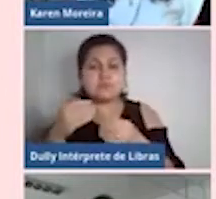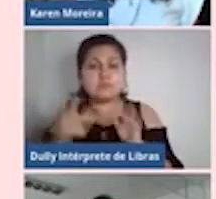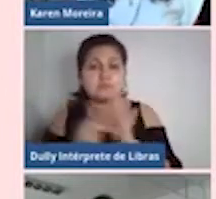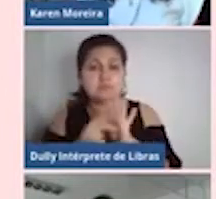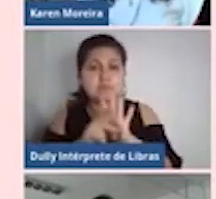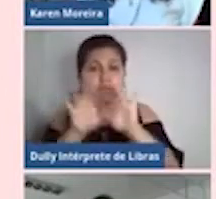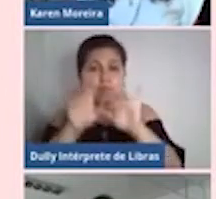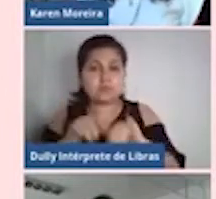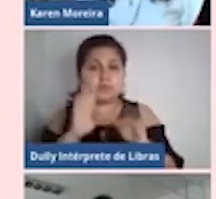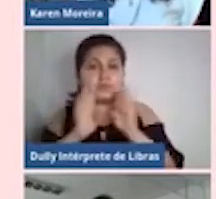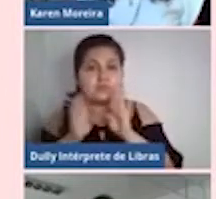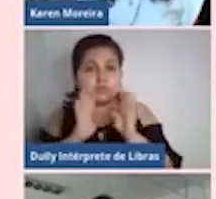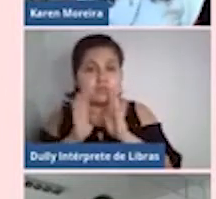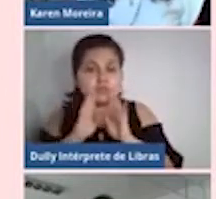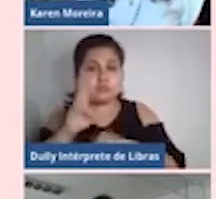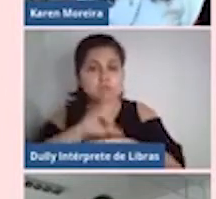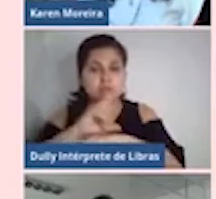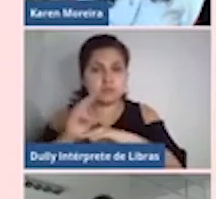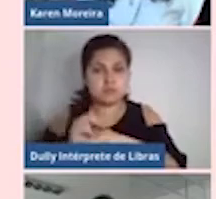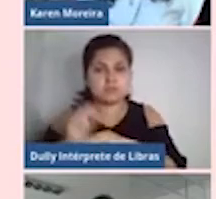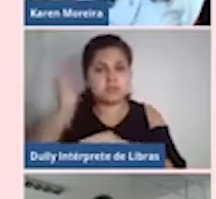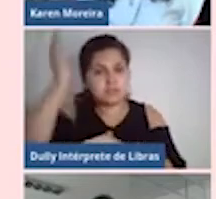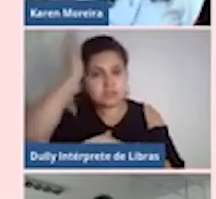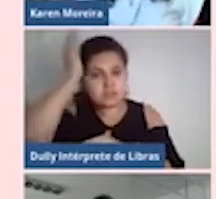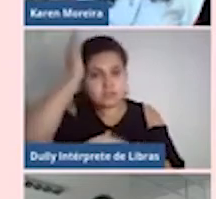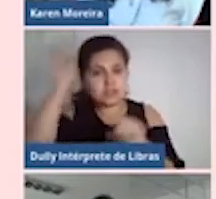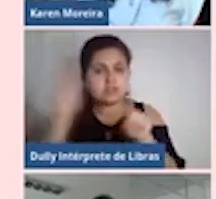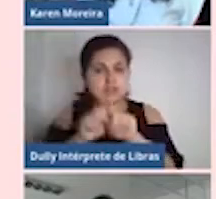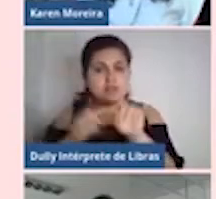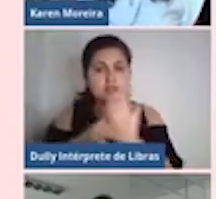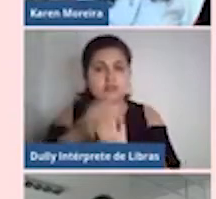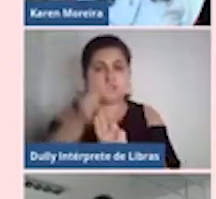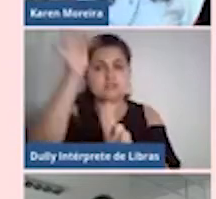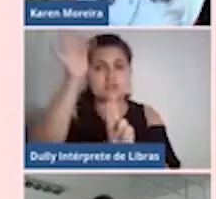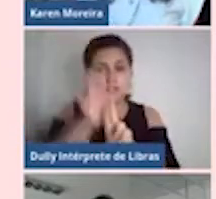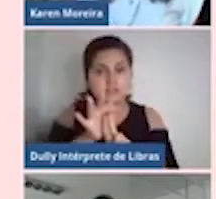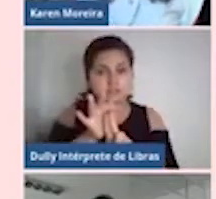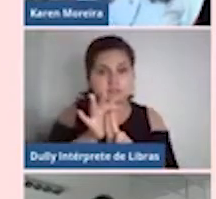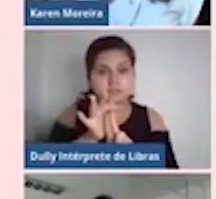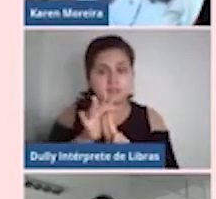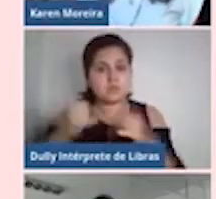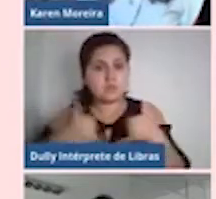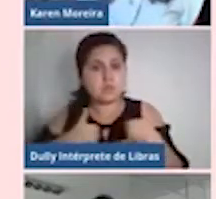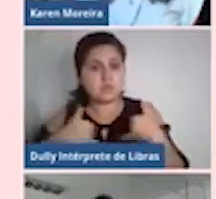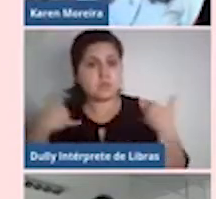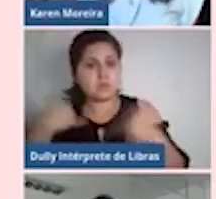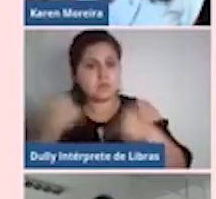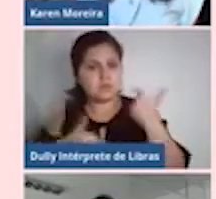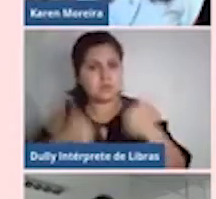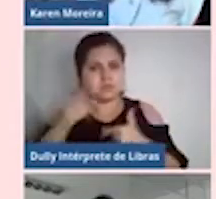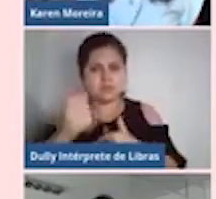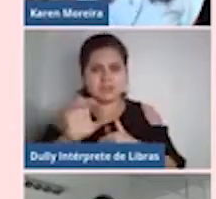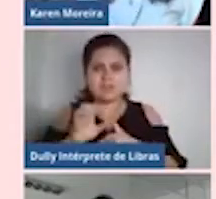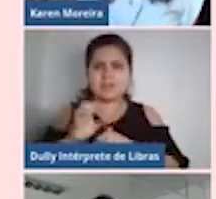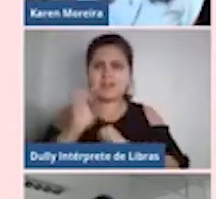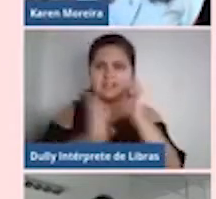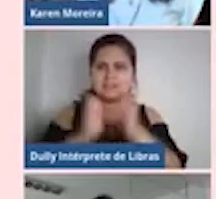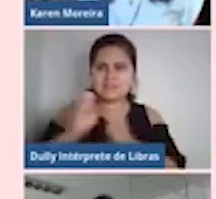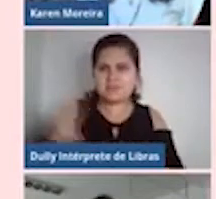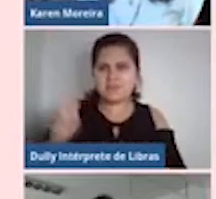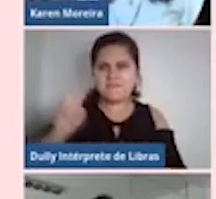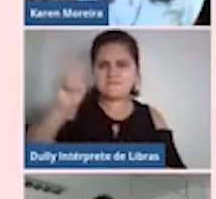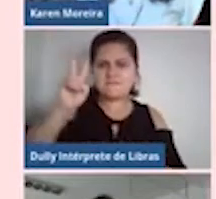no Facebook do Senac, do Sesc, também da FEComércio, dizendo orgulho de trabalhar nessa empresa que valoriza as